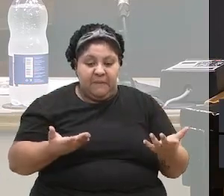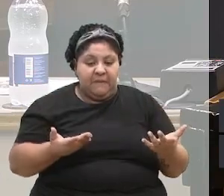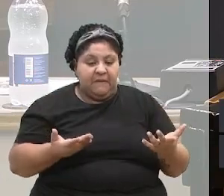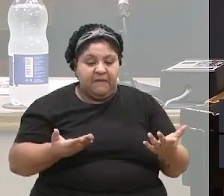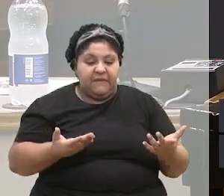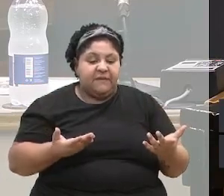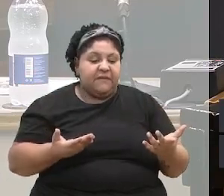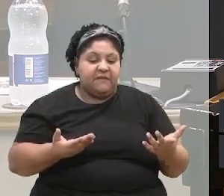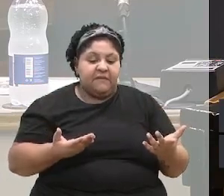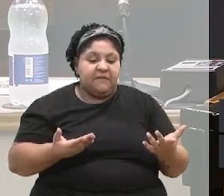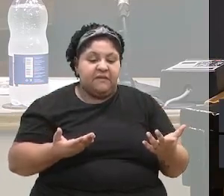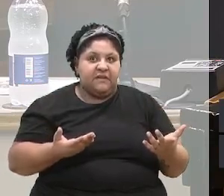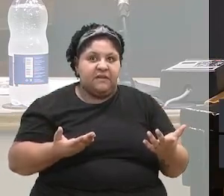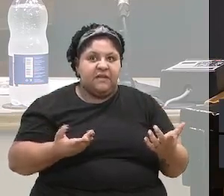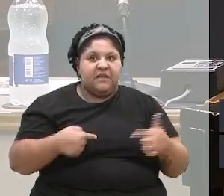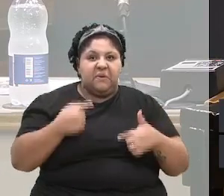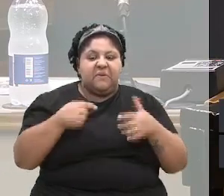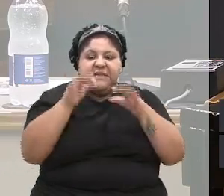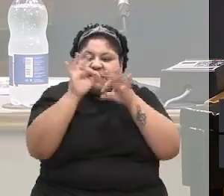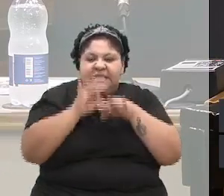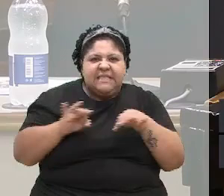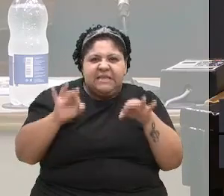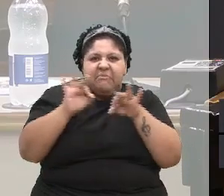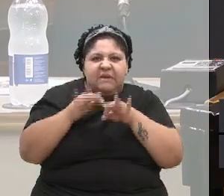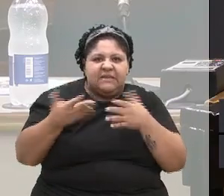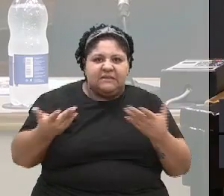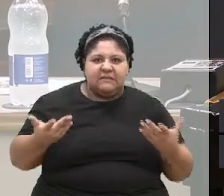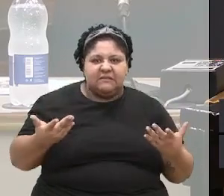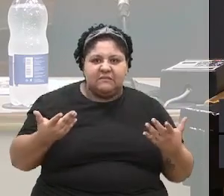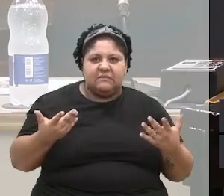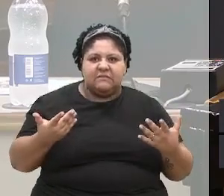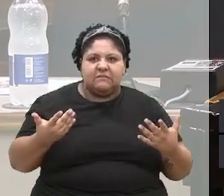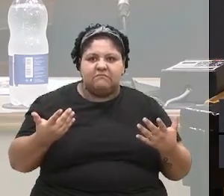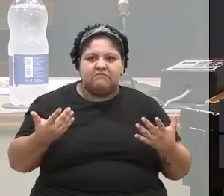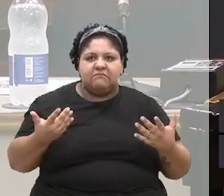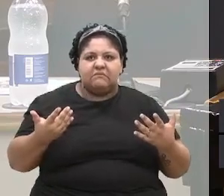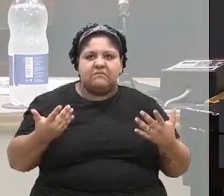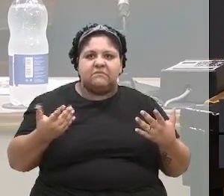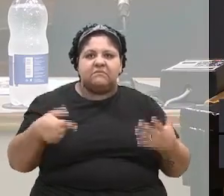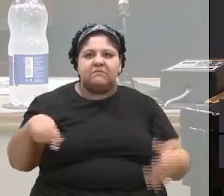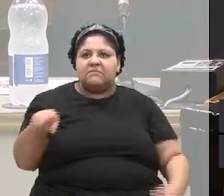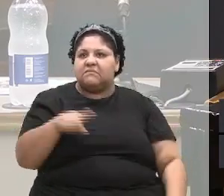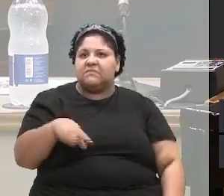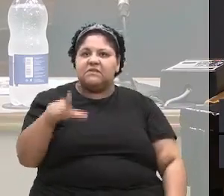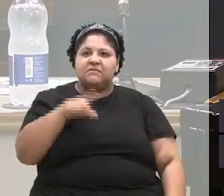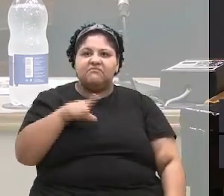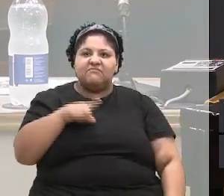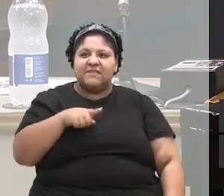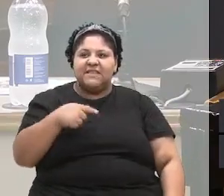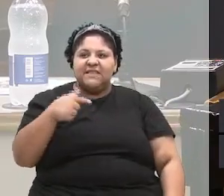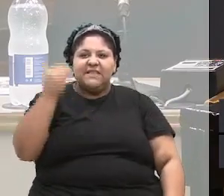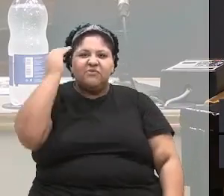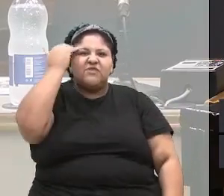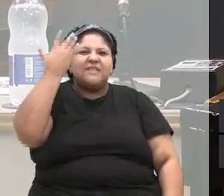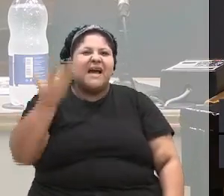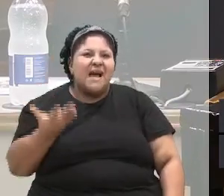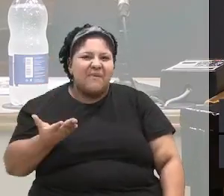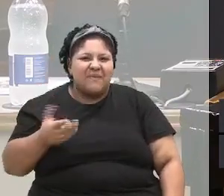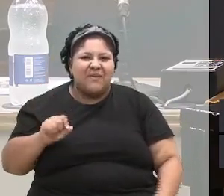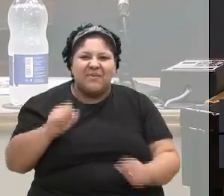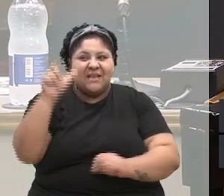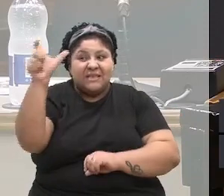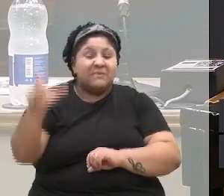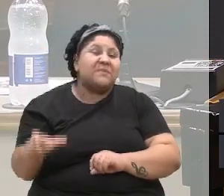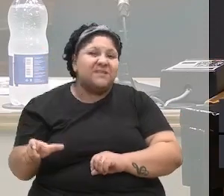coisas mundanas, simples, e a gente não tem nem noção do que as